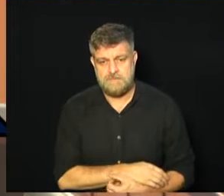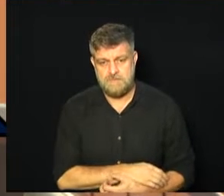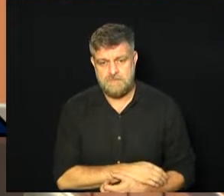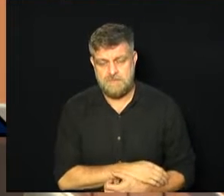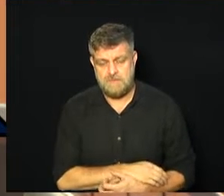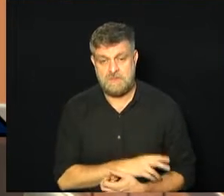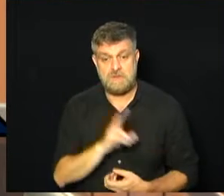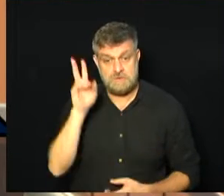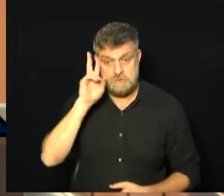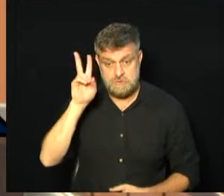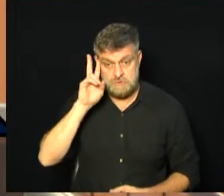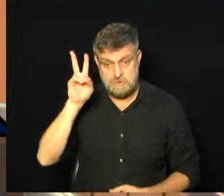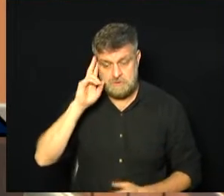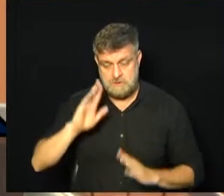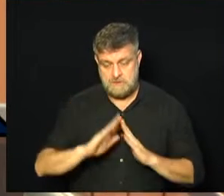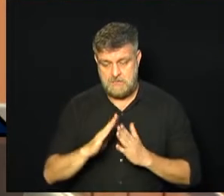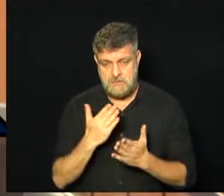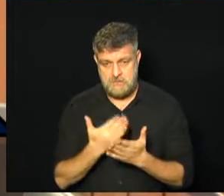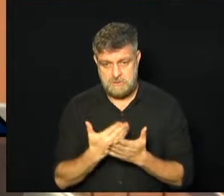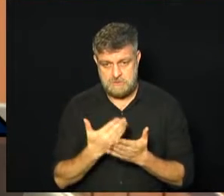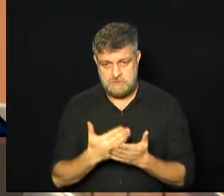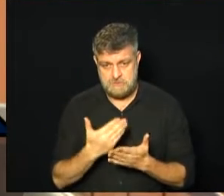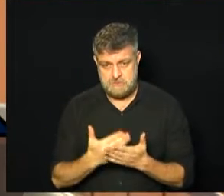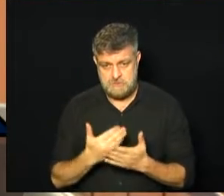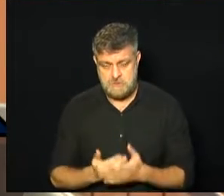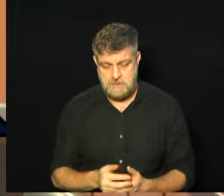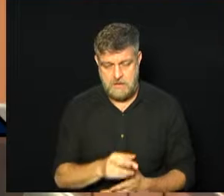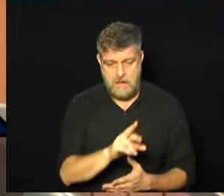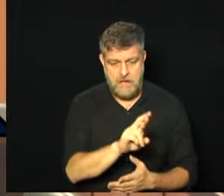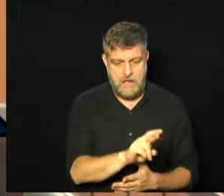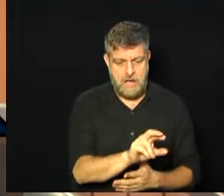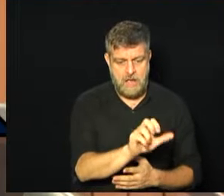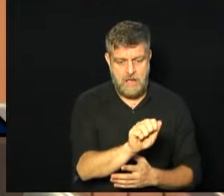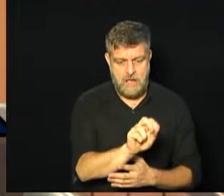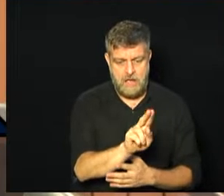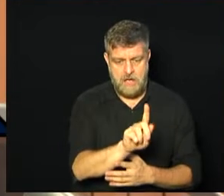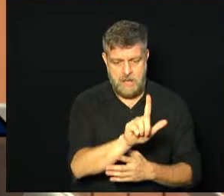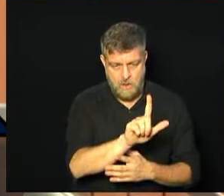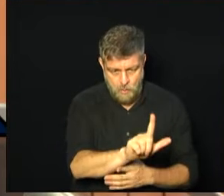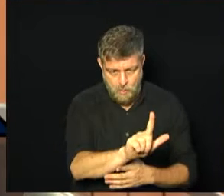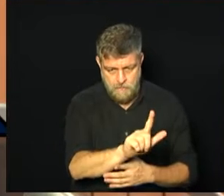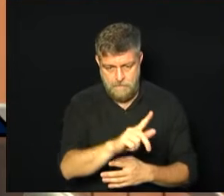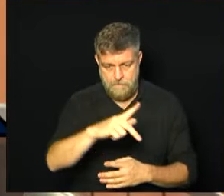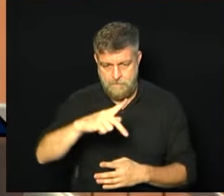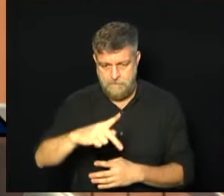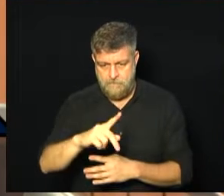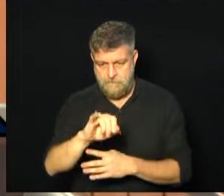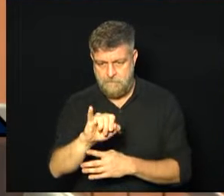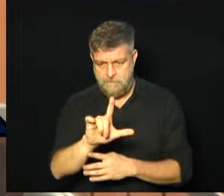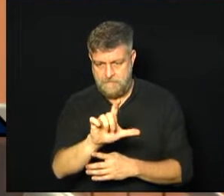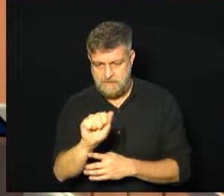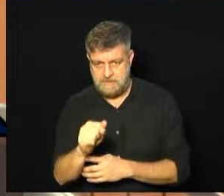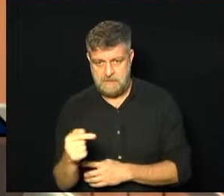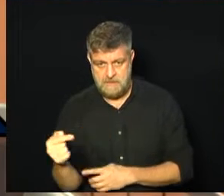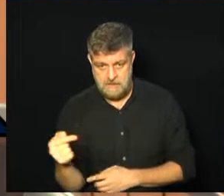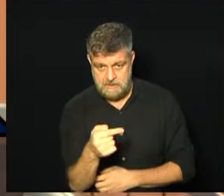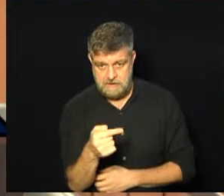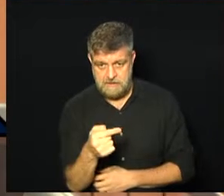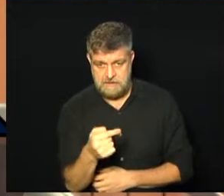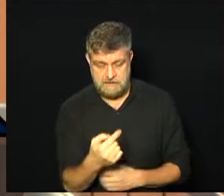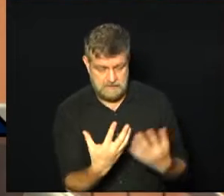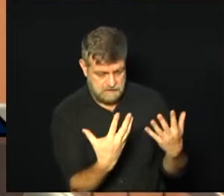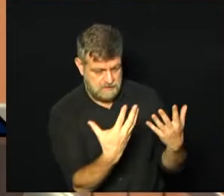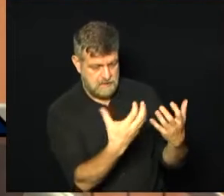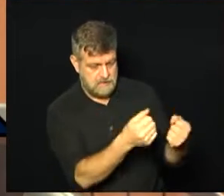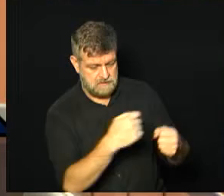de História da Escola Municipal Raul Pila, e eu quero que ele receba a nossa homenagem